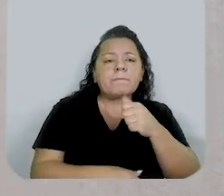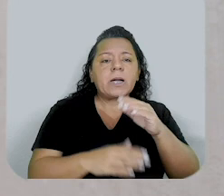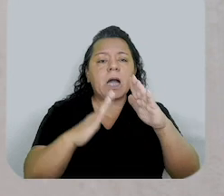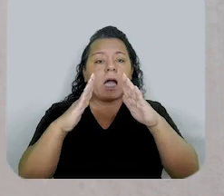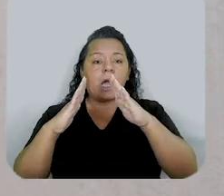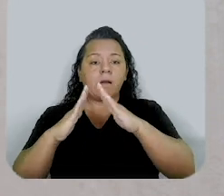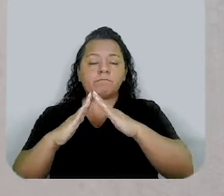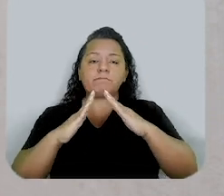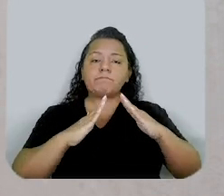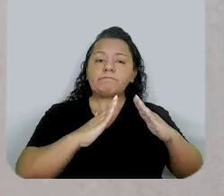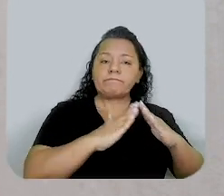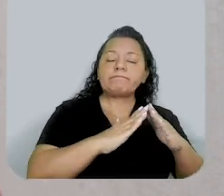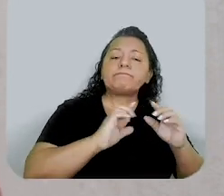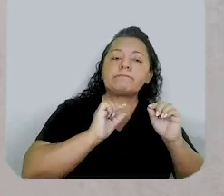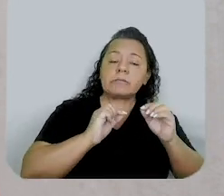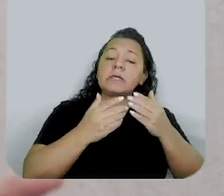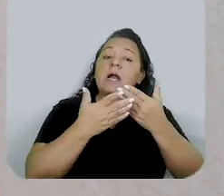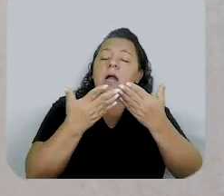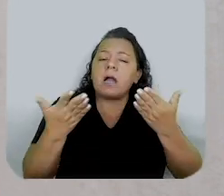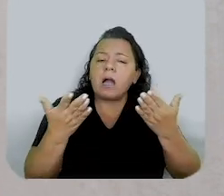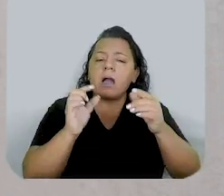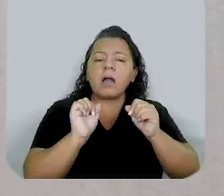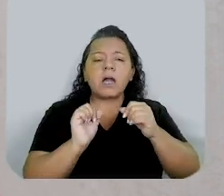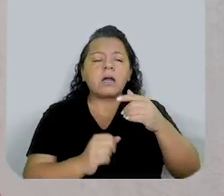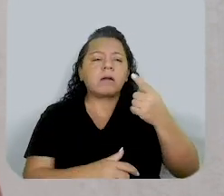fiquei me perguntando, meu Deus, como é que é o